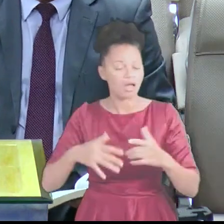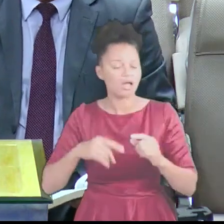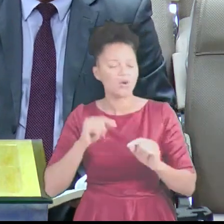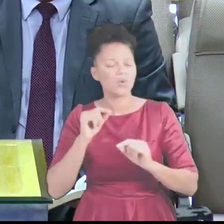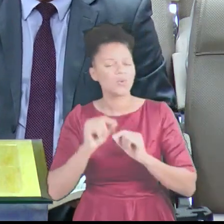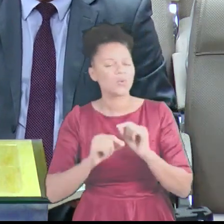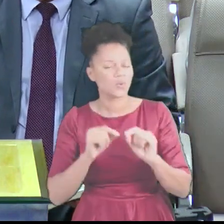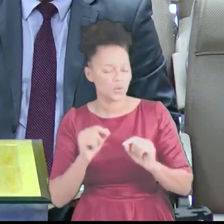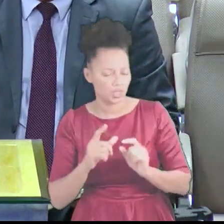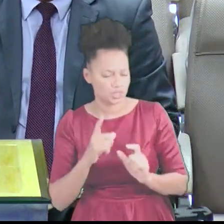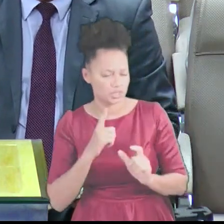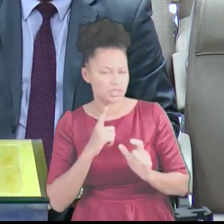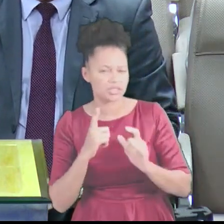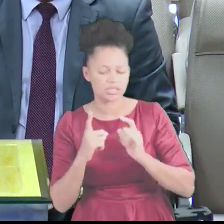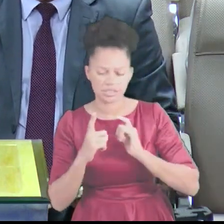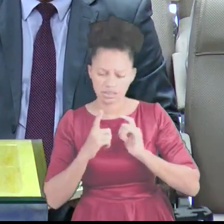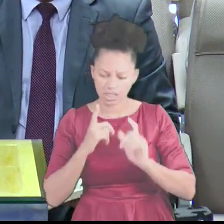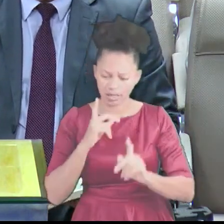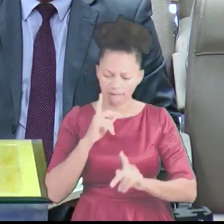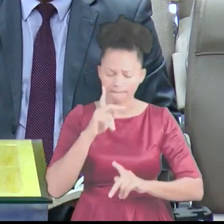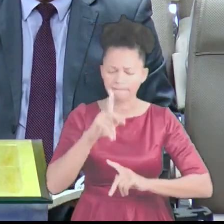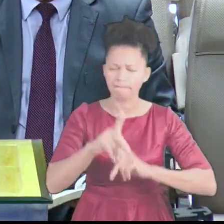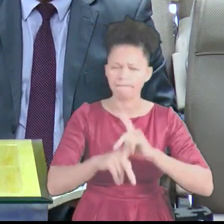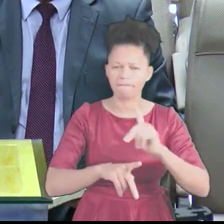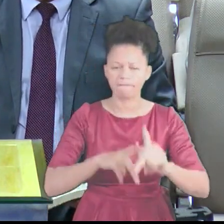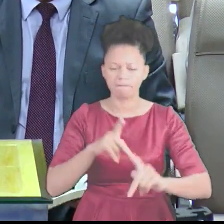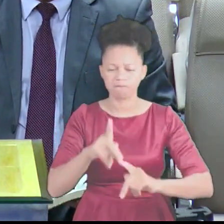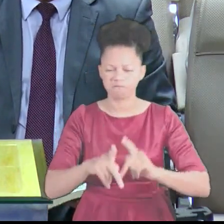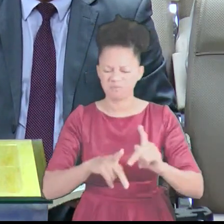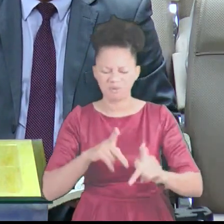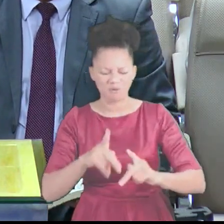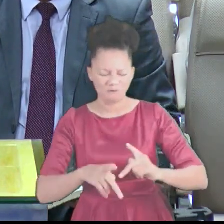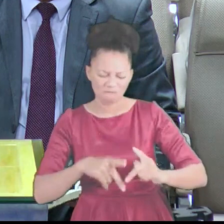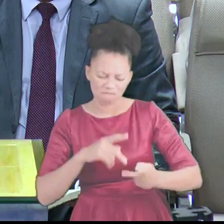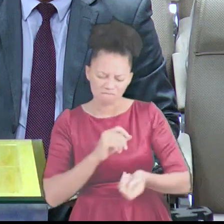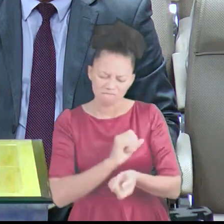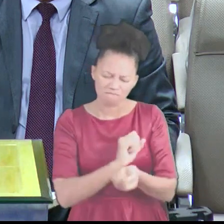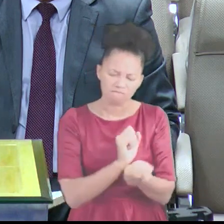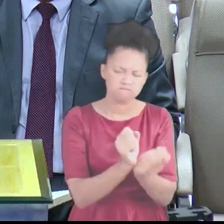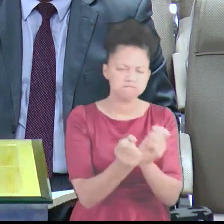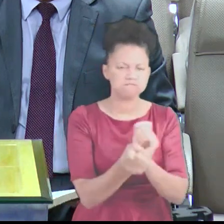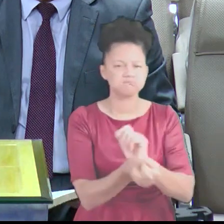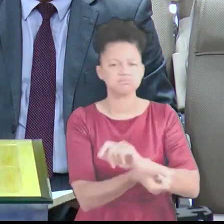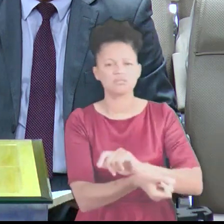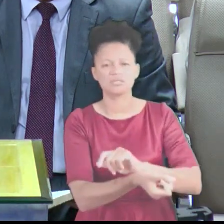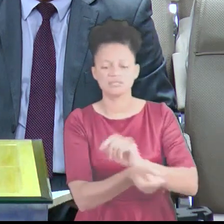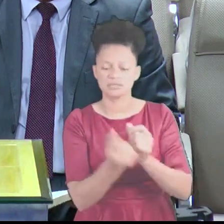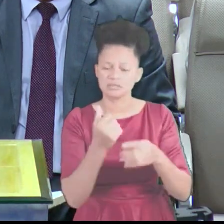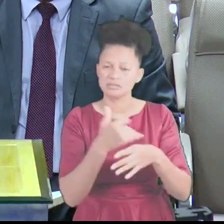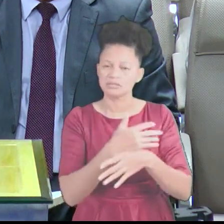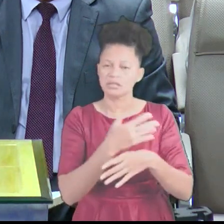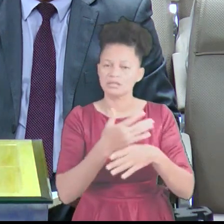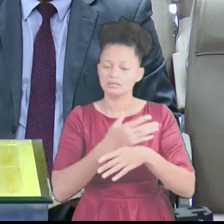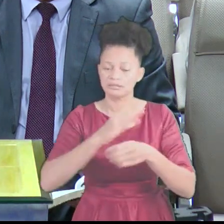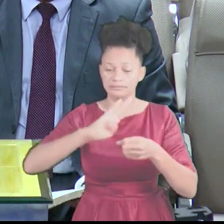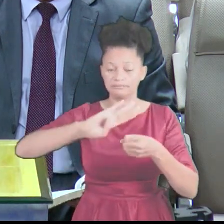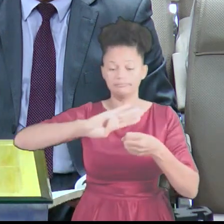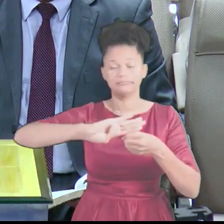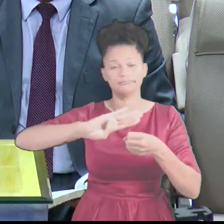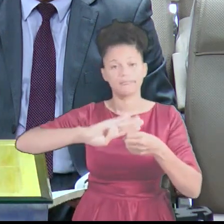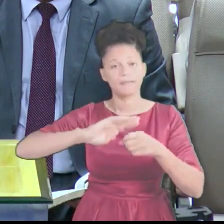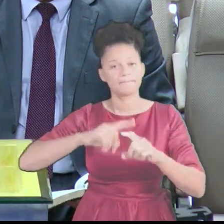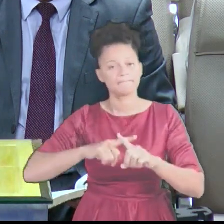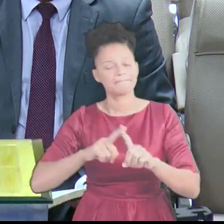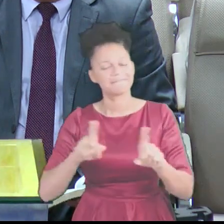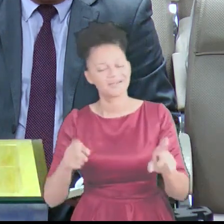acerca de um povo que estava cativo na Babilônia. Porém, o